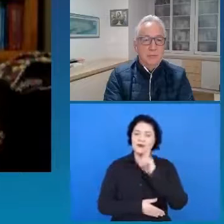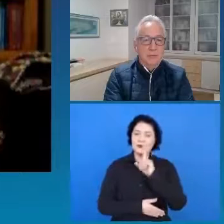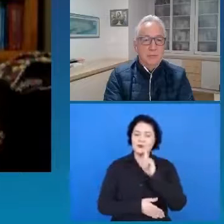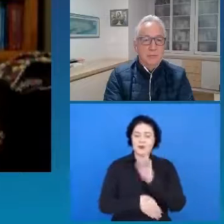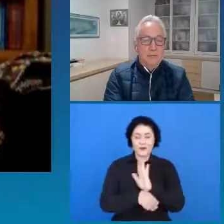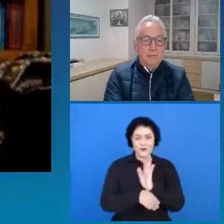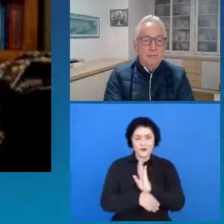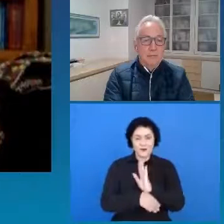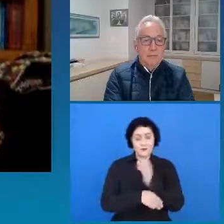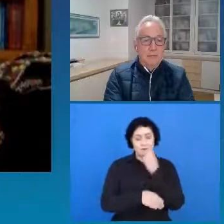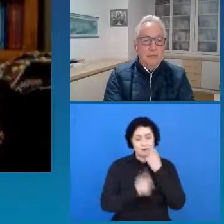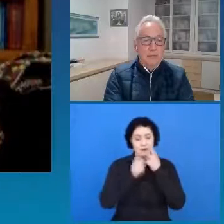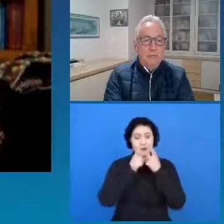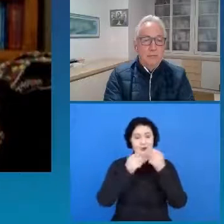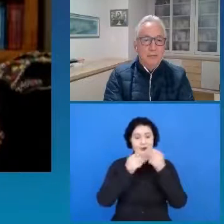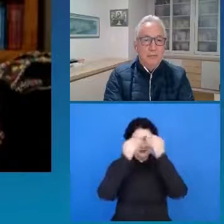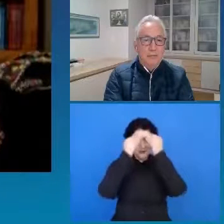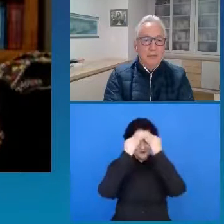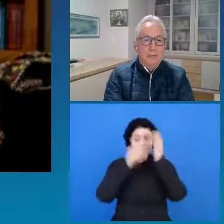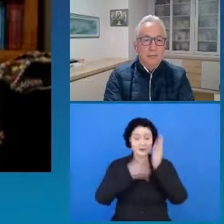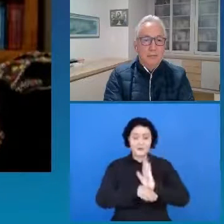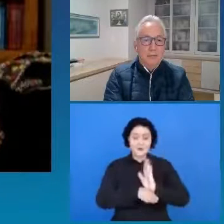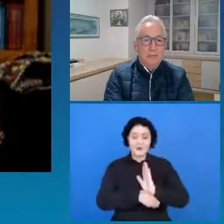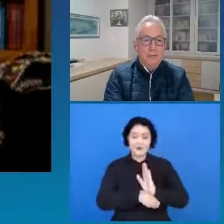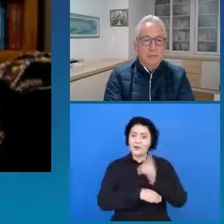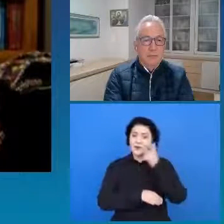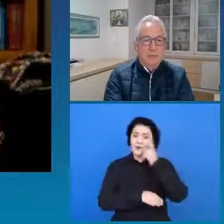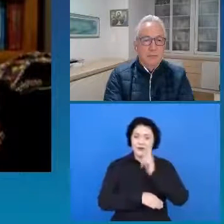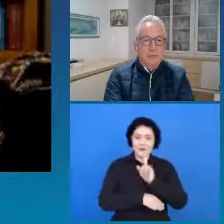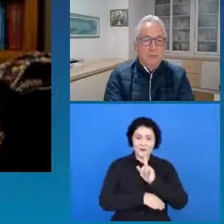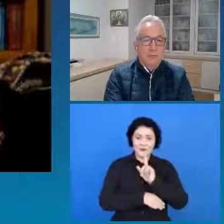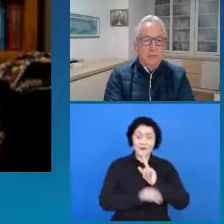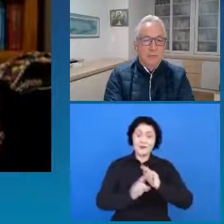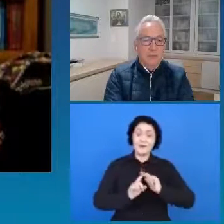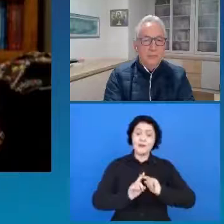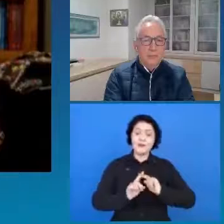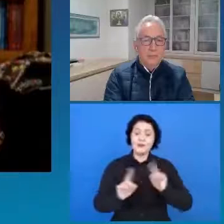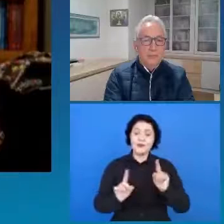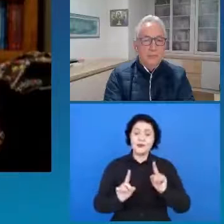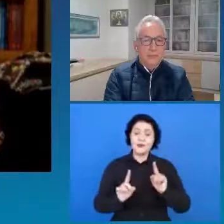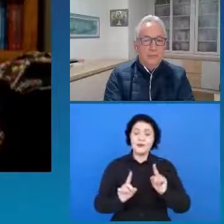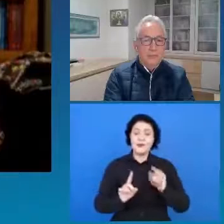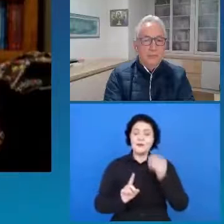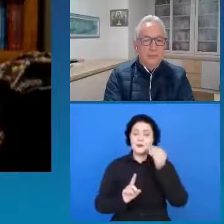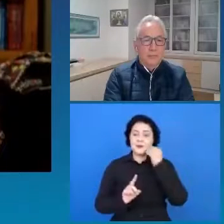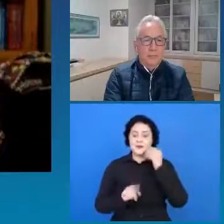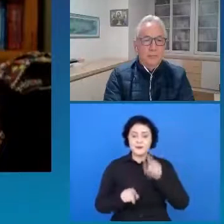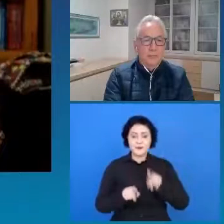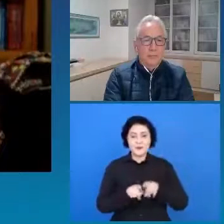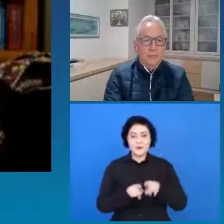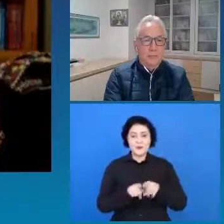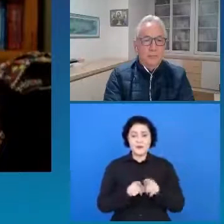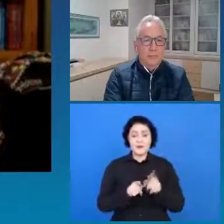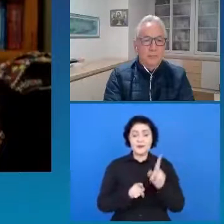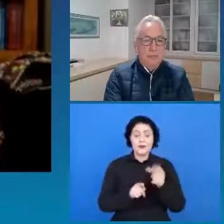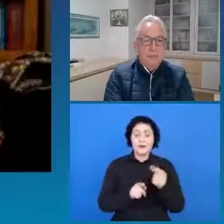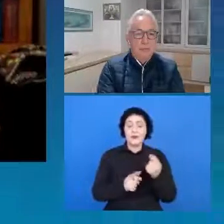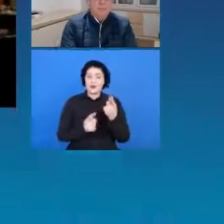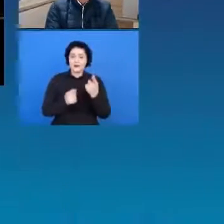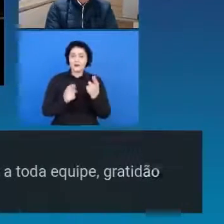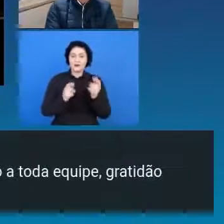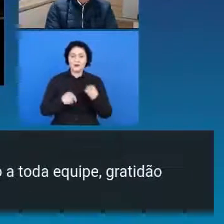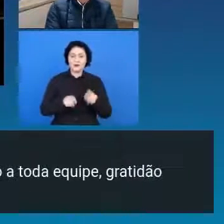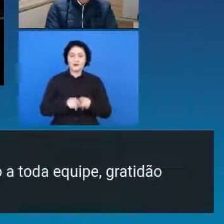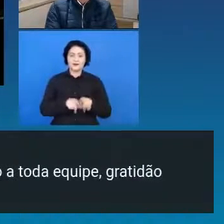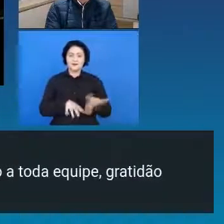produzir uma boa linguagem em áudio visual mas é muitos deles